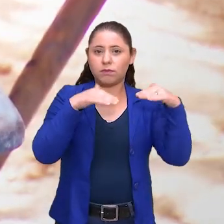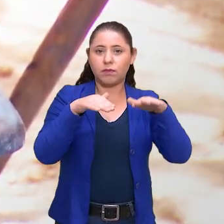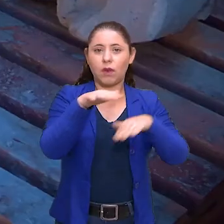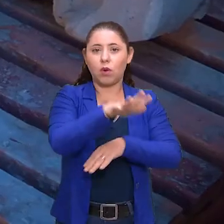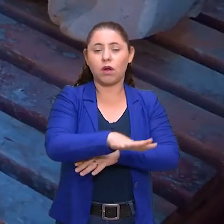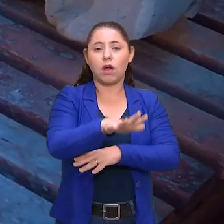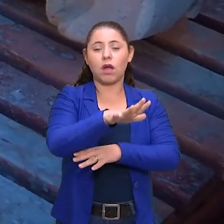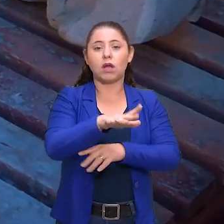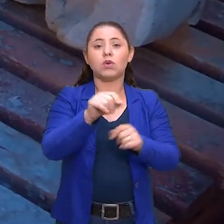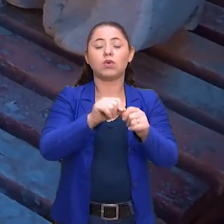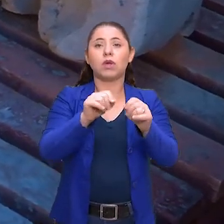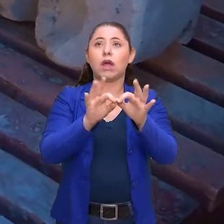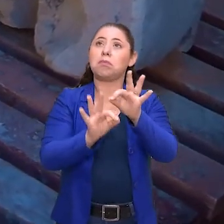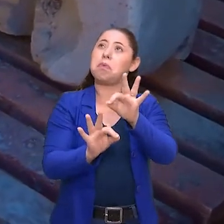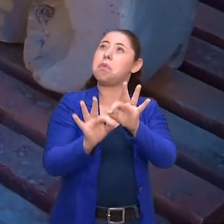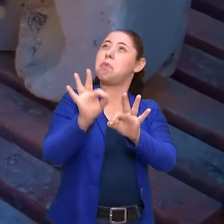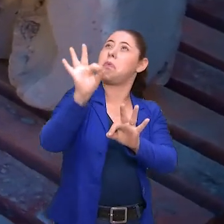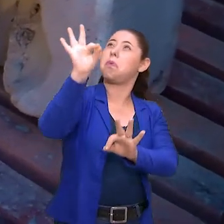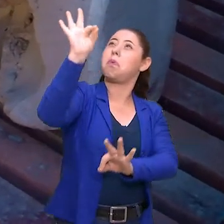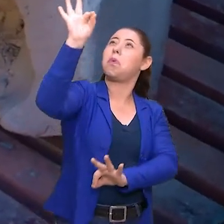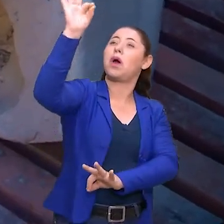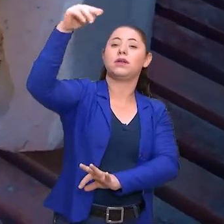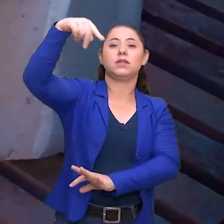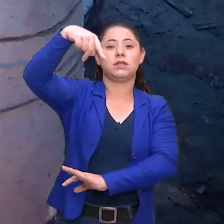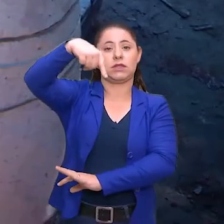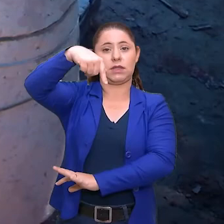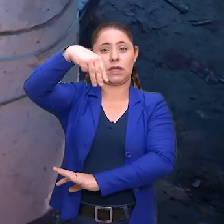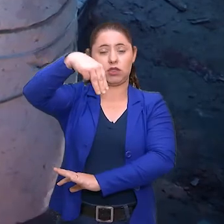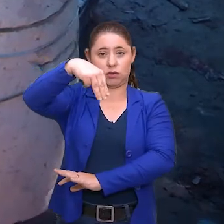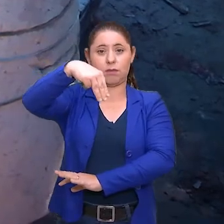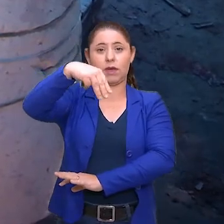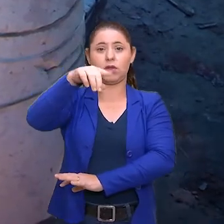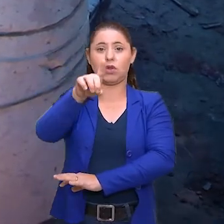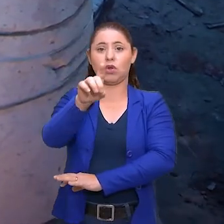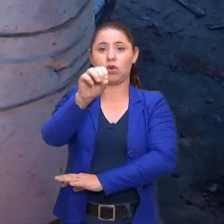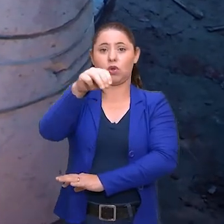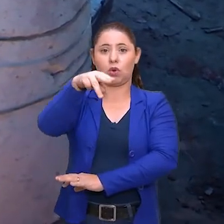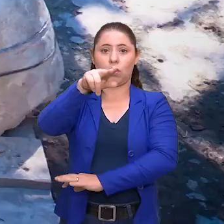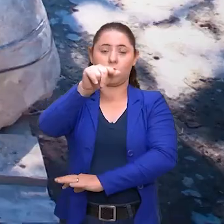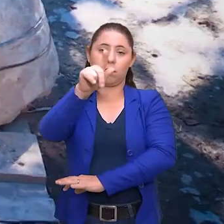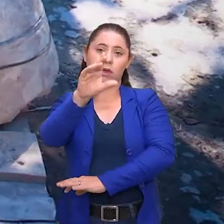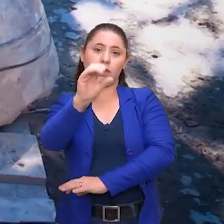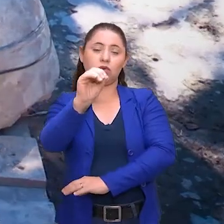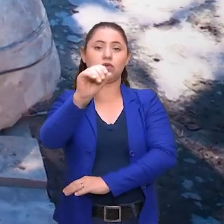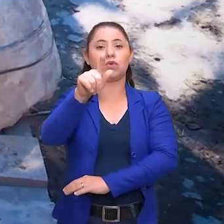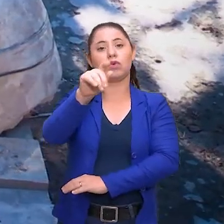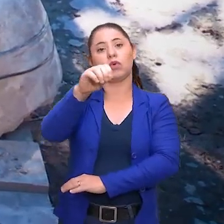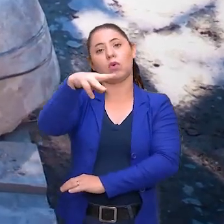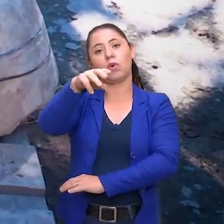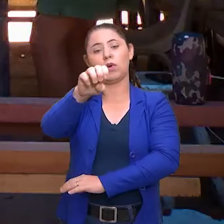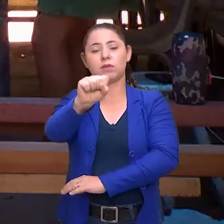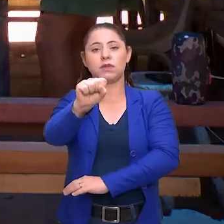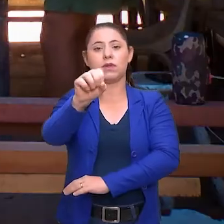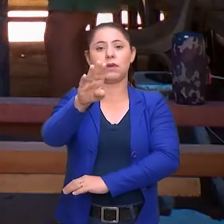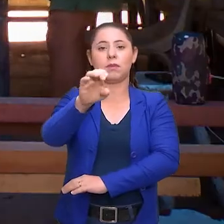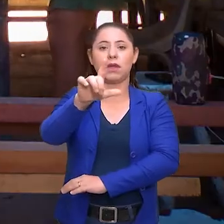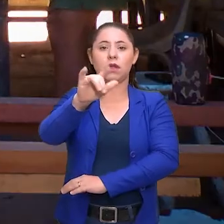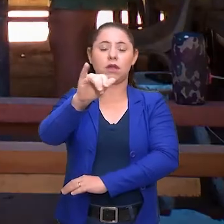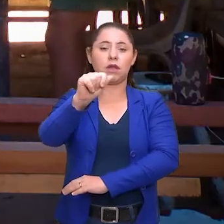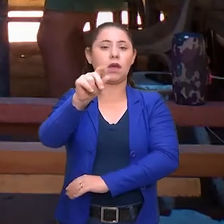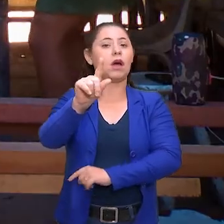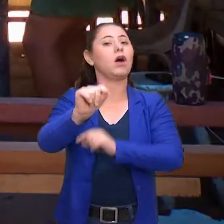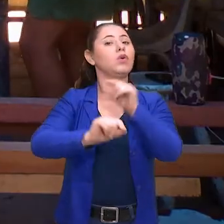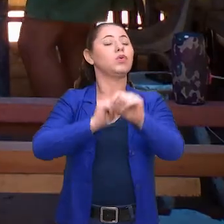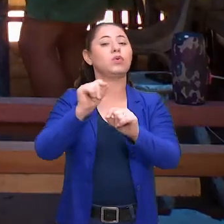turístico. Trata-se de uma estátua de 7 metros do fundador de Coxim, Domingos Gomes Beliago, que